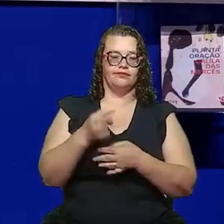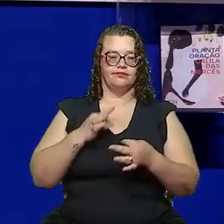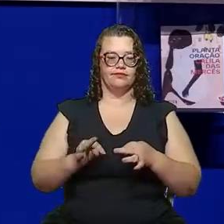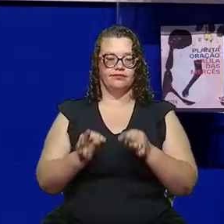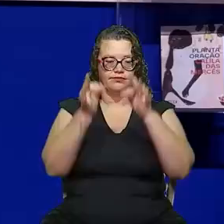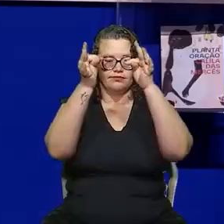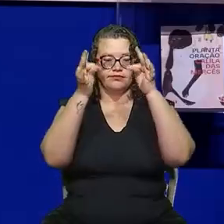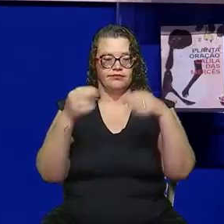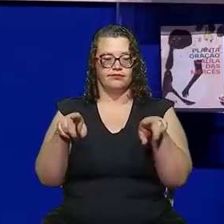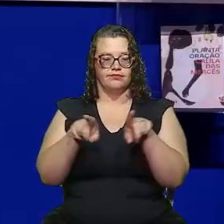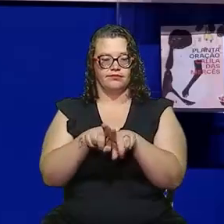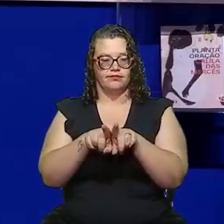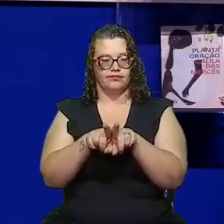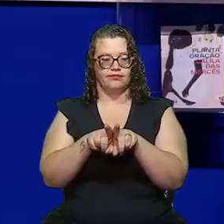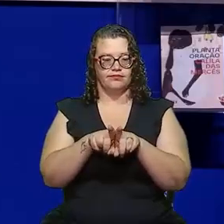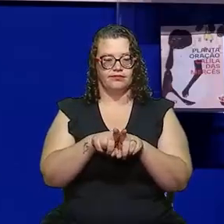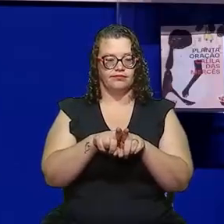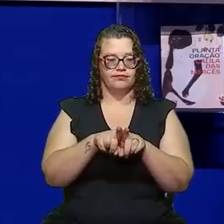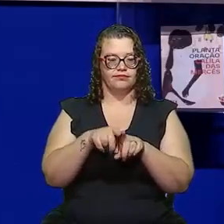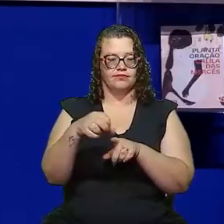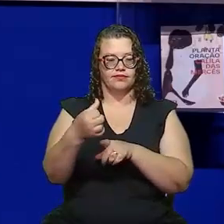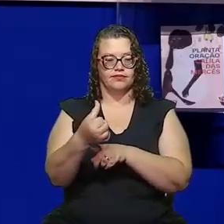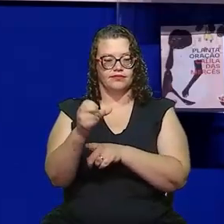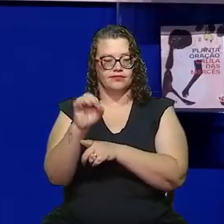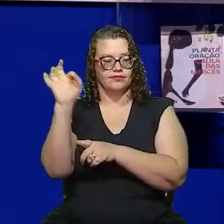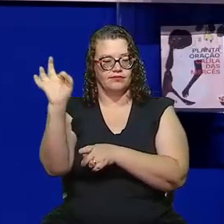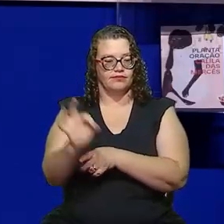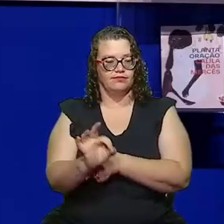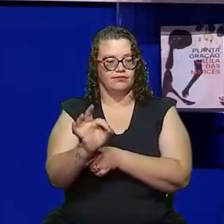descartar 60% da humanidade. Então,